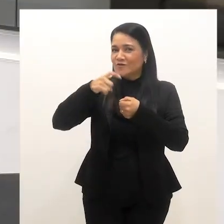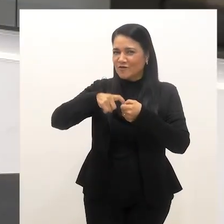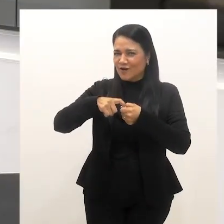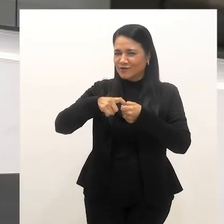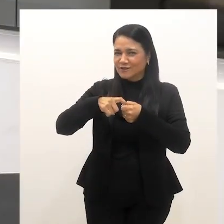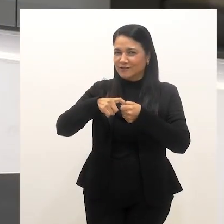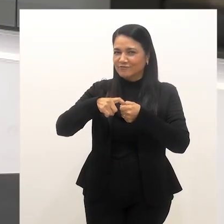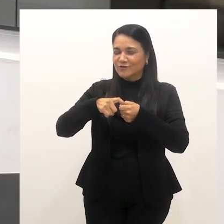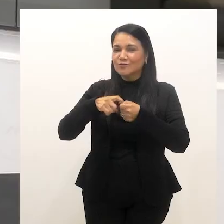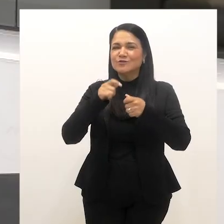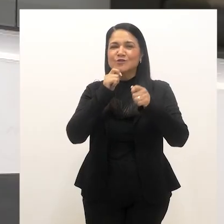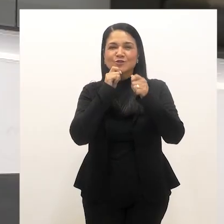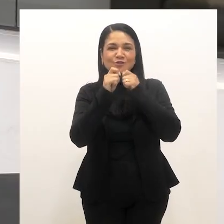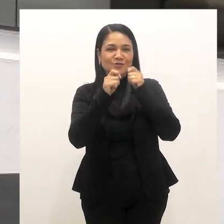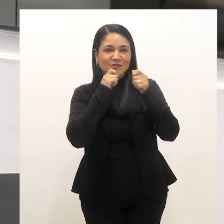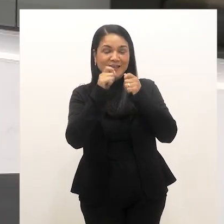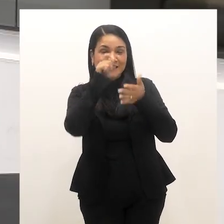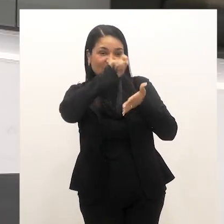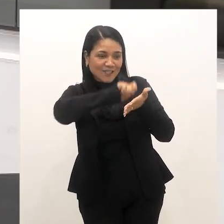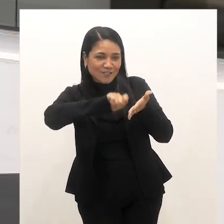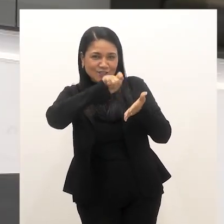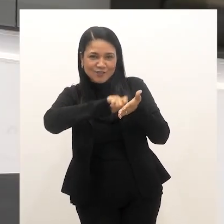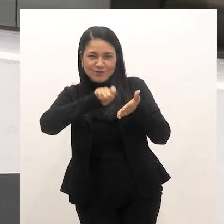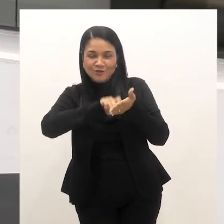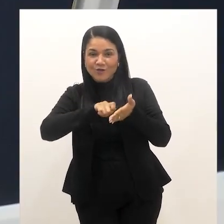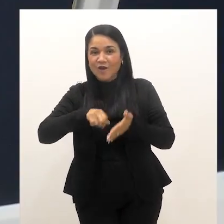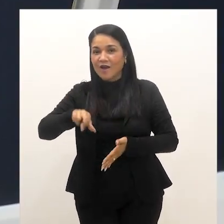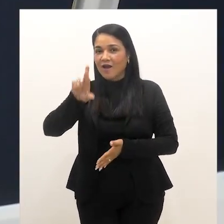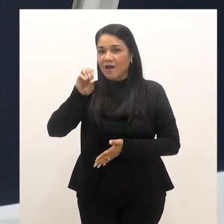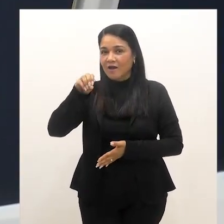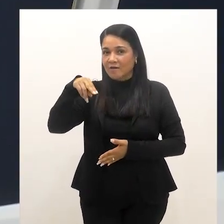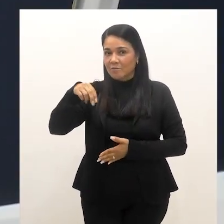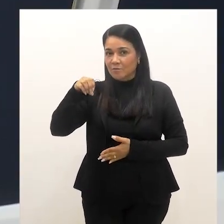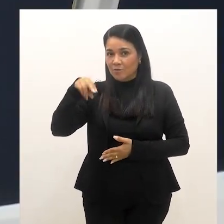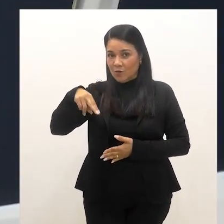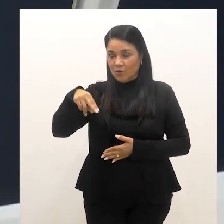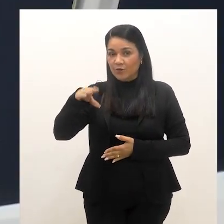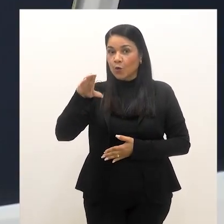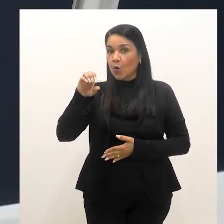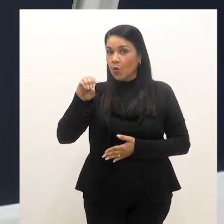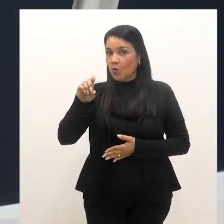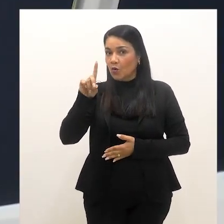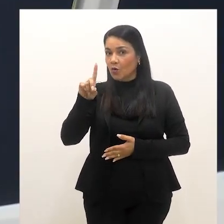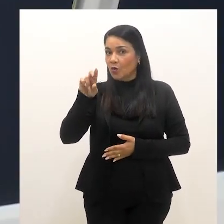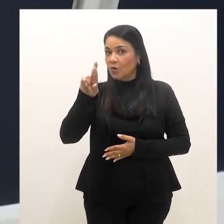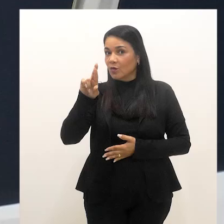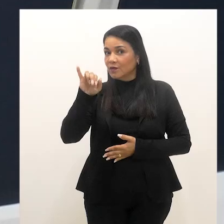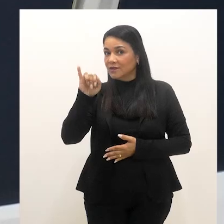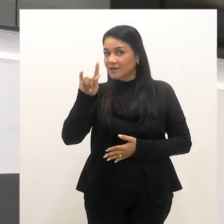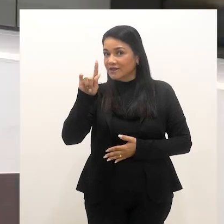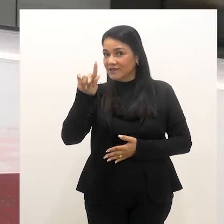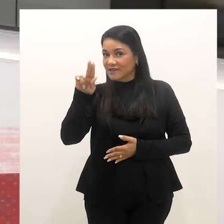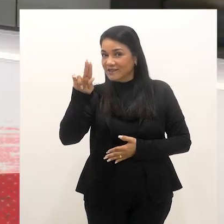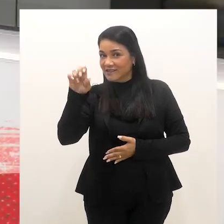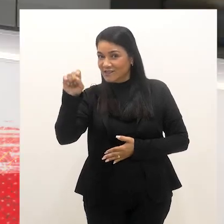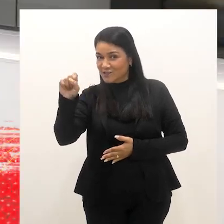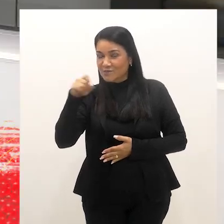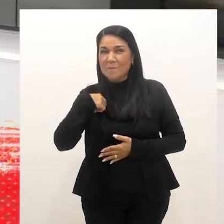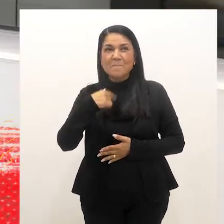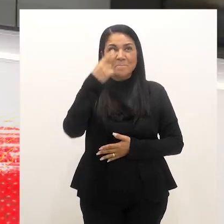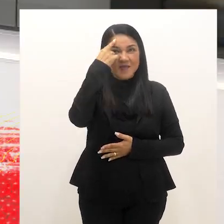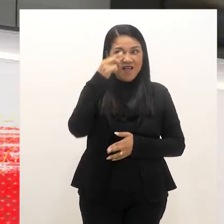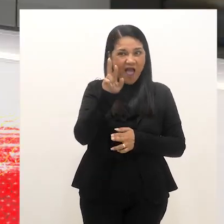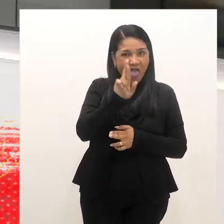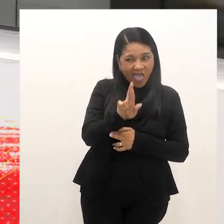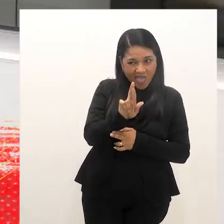Estamos de volta com o jornalista e escritor Ramon Rodrigues. Tem esse detalhe, né? Exatamente. Muita gente está pensando que tem